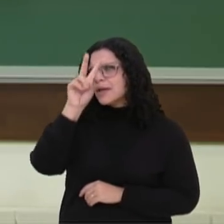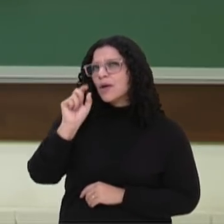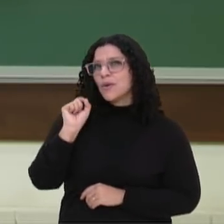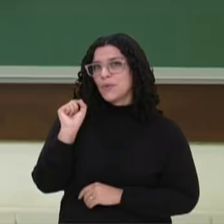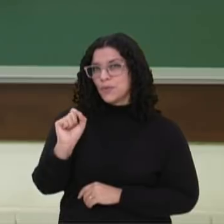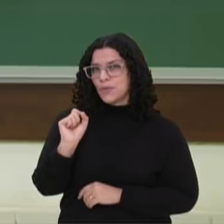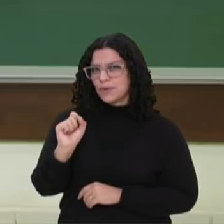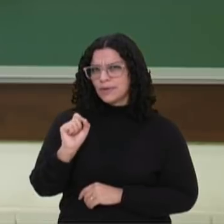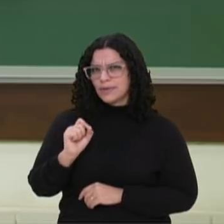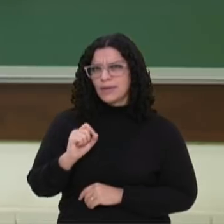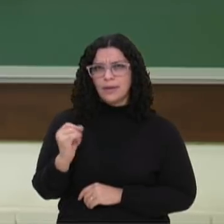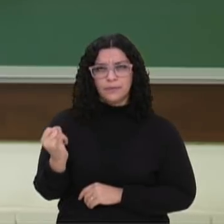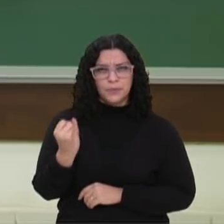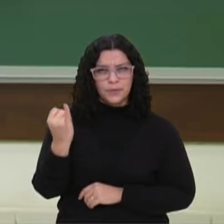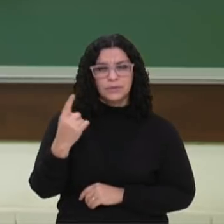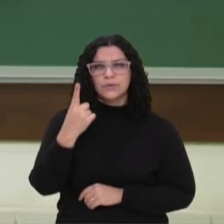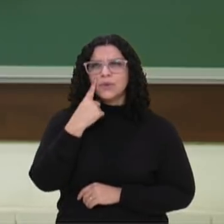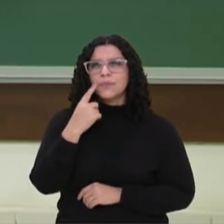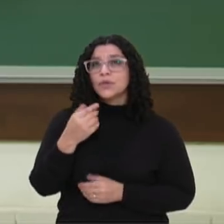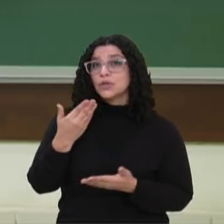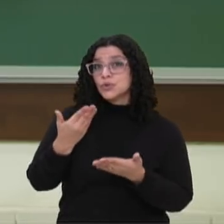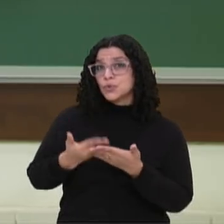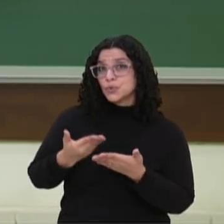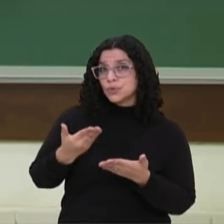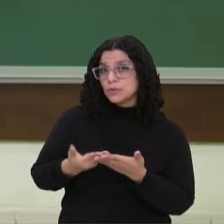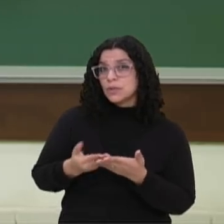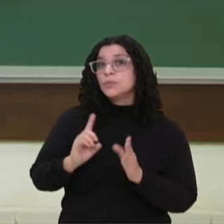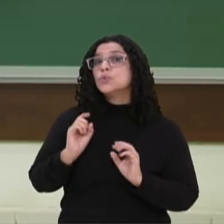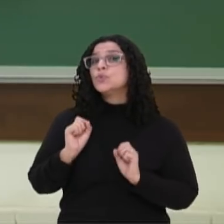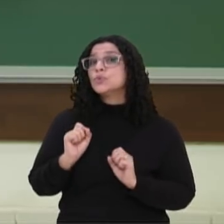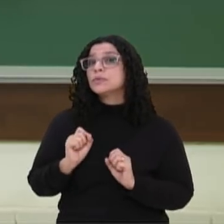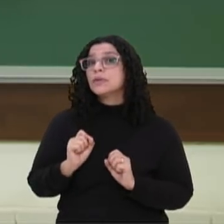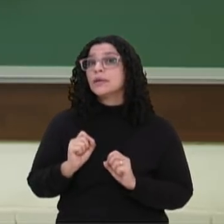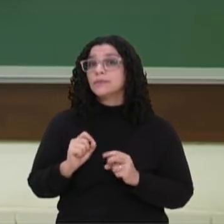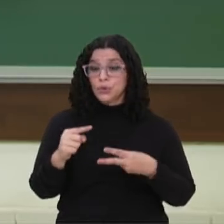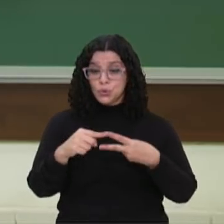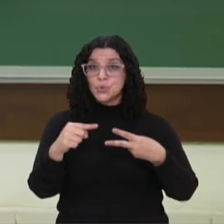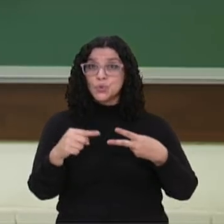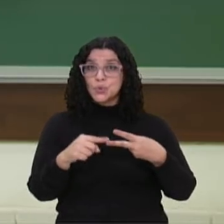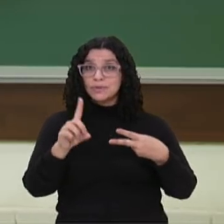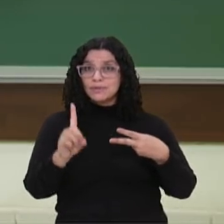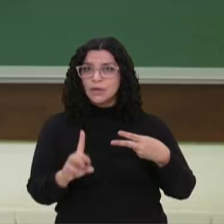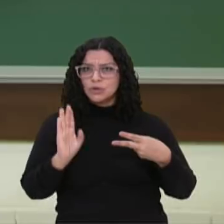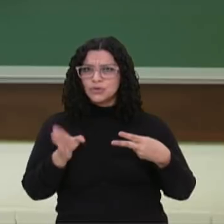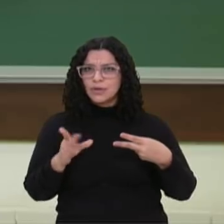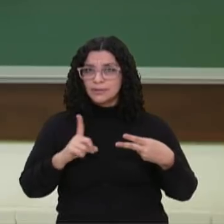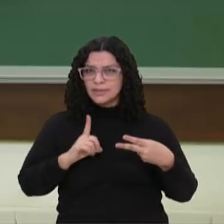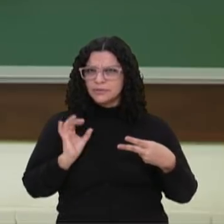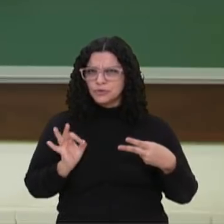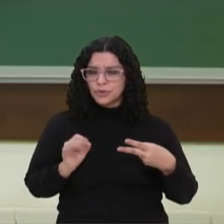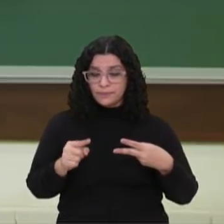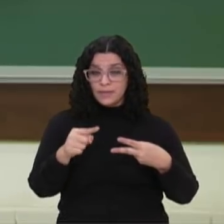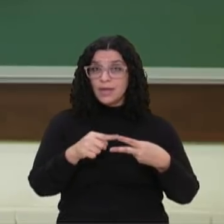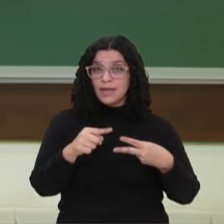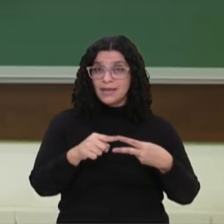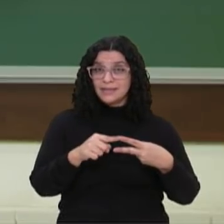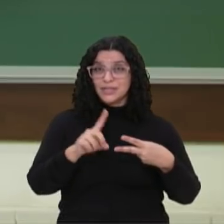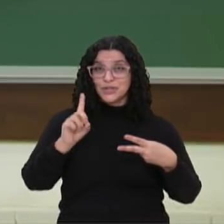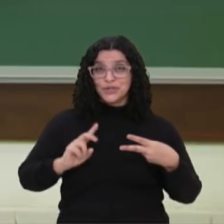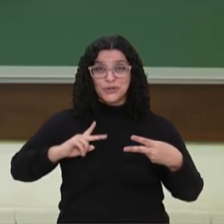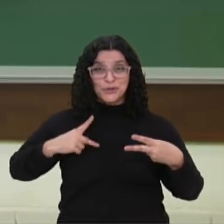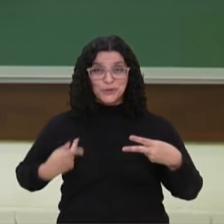lá um dadozinho com vocês. Nós estudamos então já duas declarações, né? Uma tem